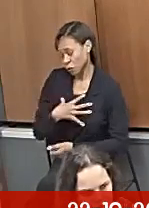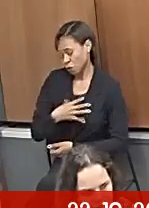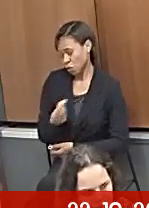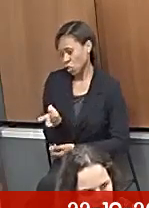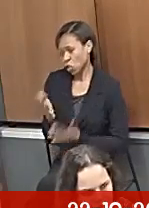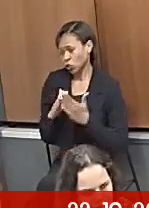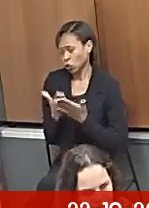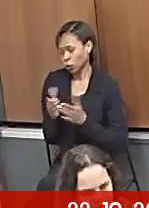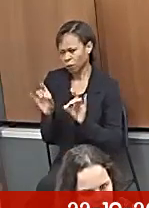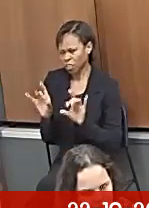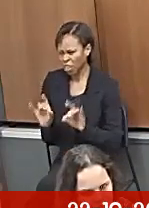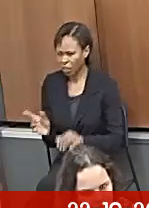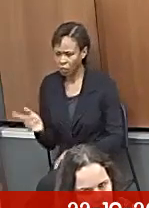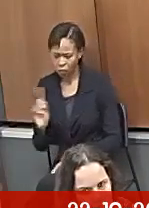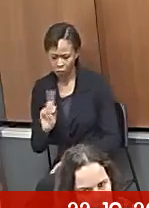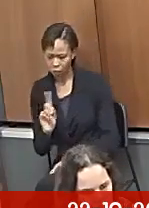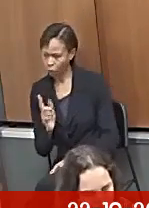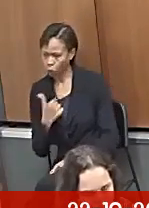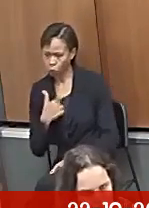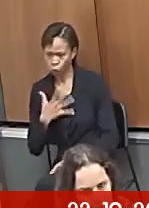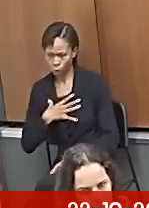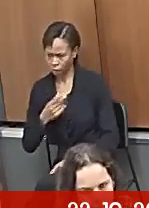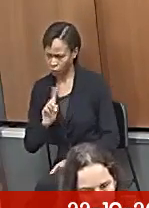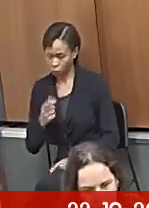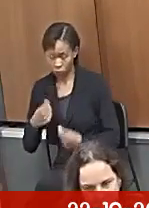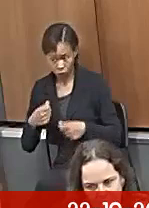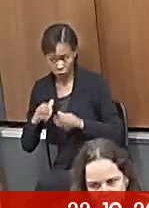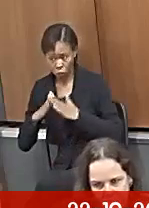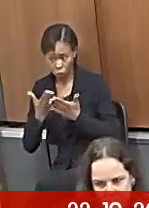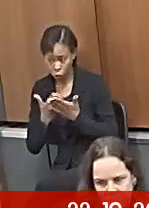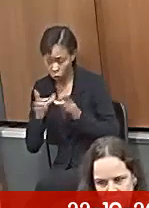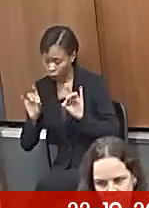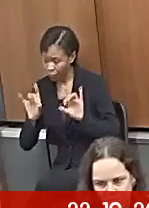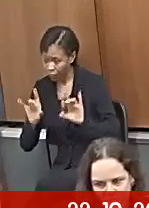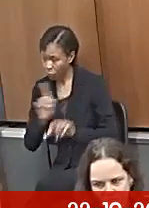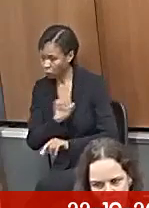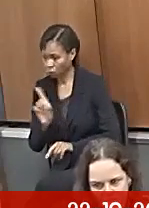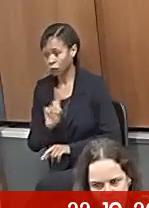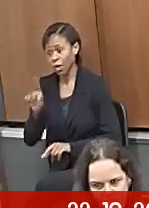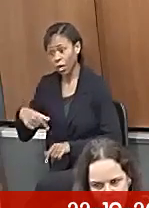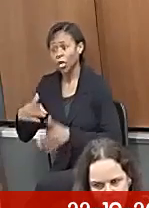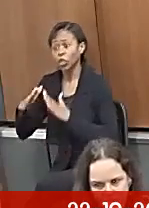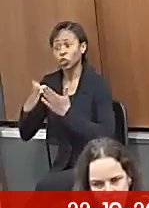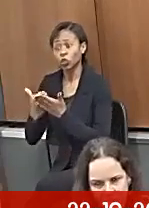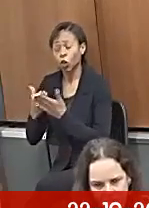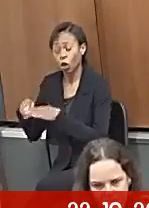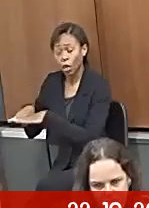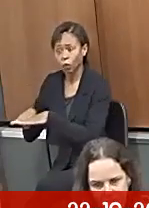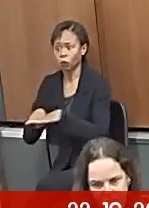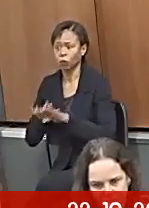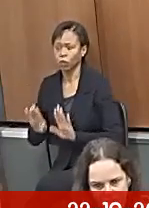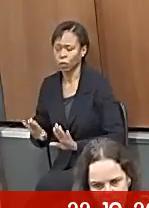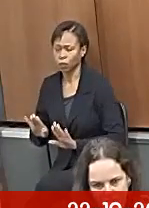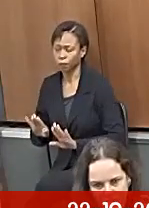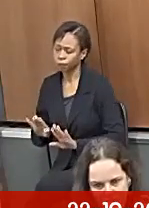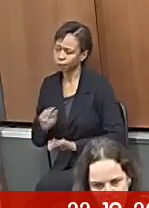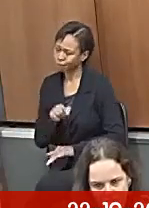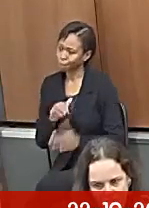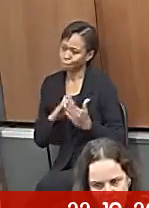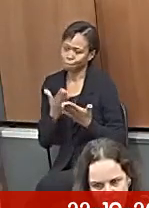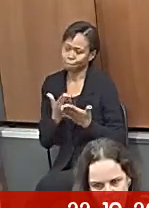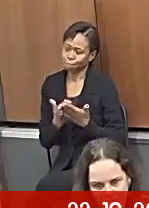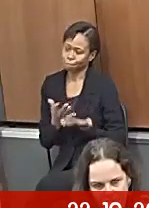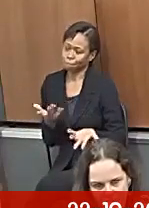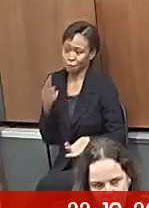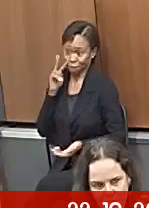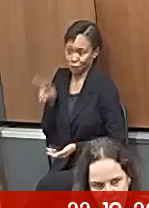uma escola regular, ele precisa de uma escola regular. A escola, vendo que não poderia mais negar, simplesmente falou com a minha mãe, ele